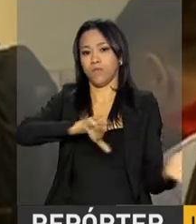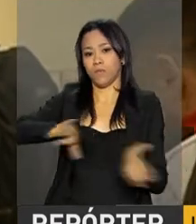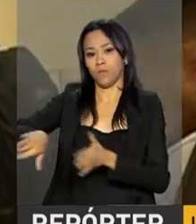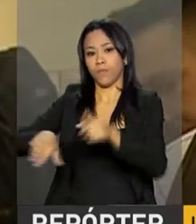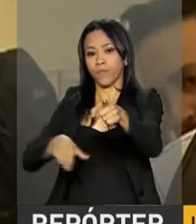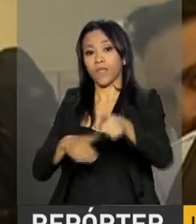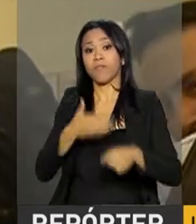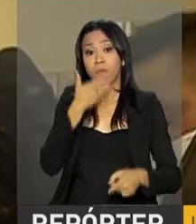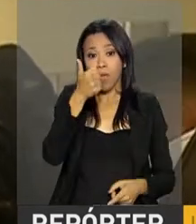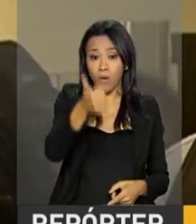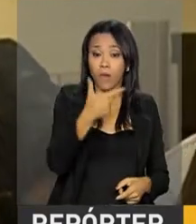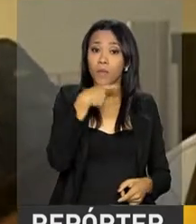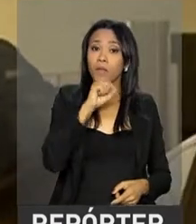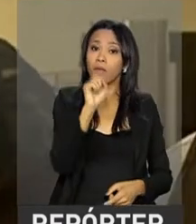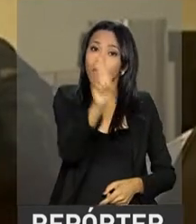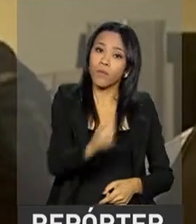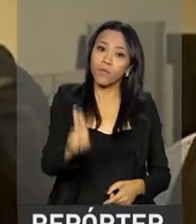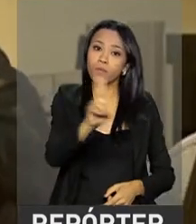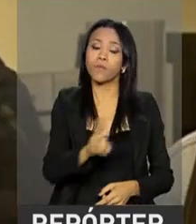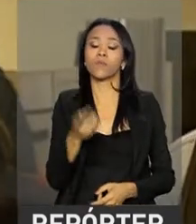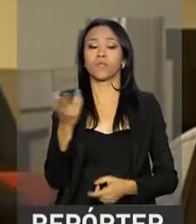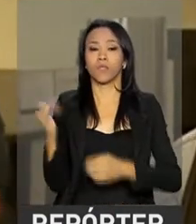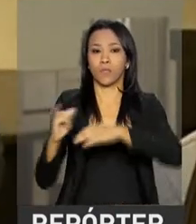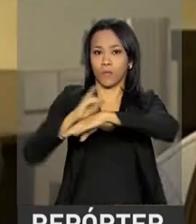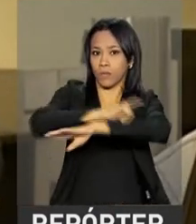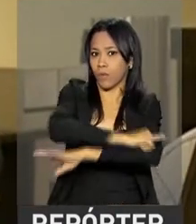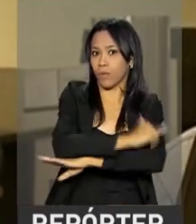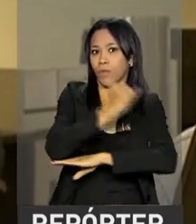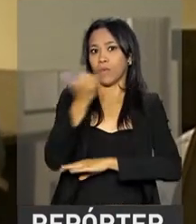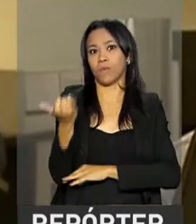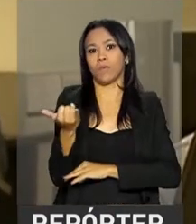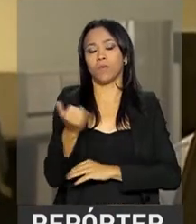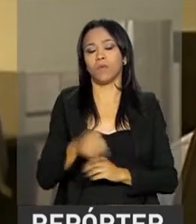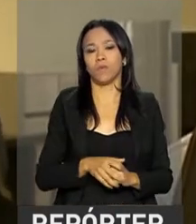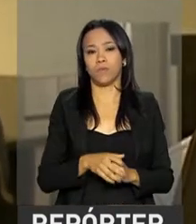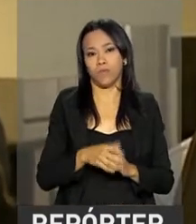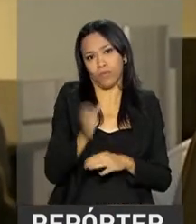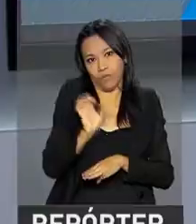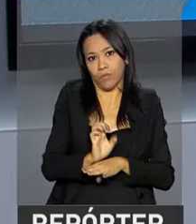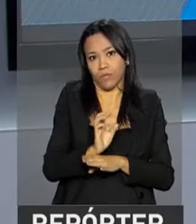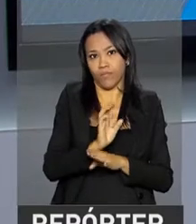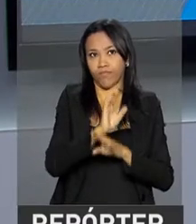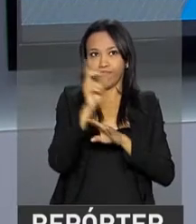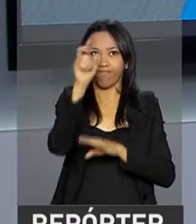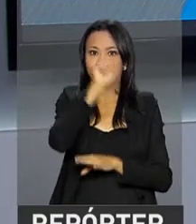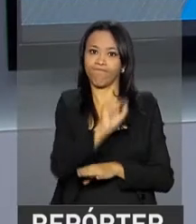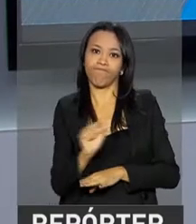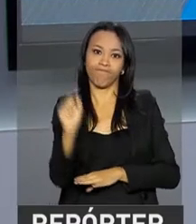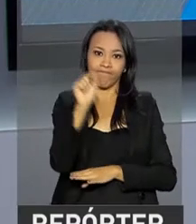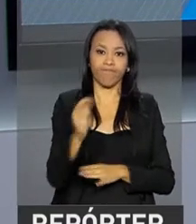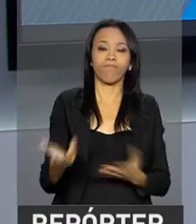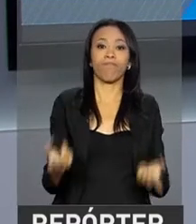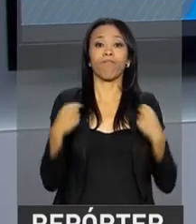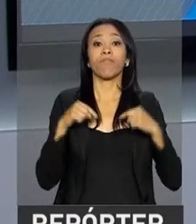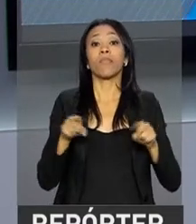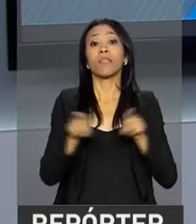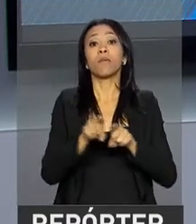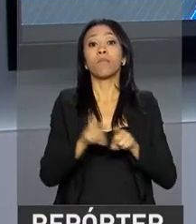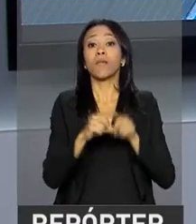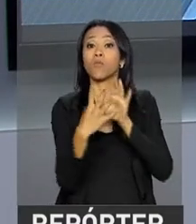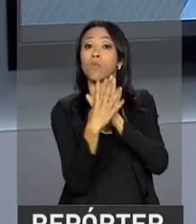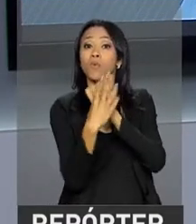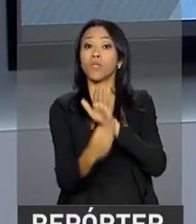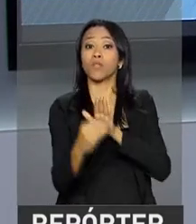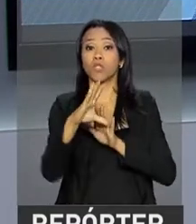o os aeroportos ou qualquer outra coisa é você pedir realizado dentro do estado além das concessões de novos